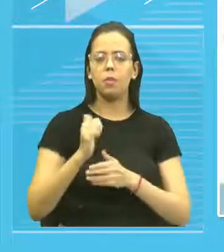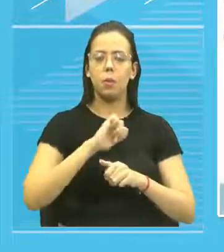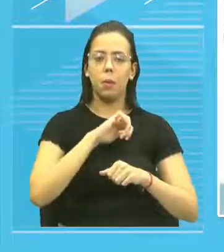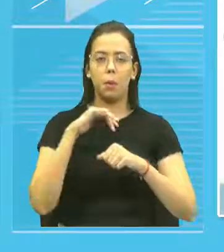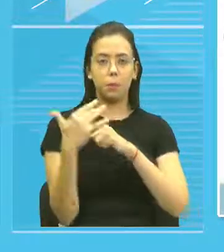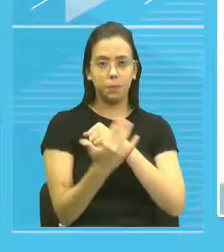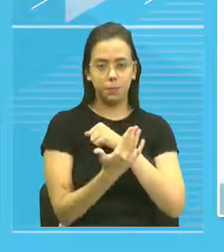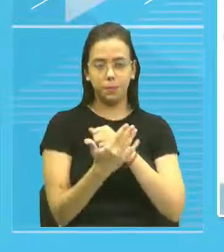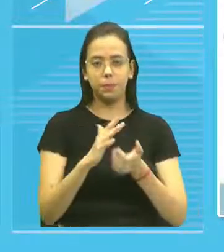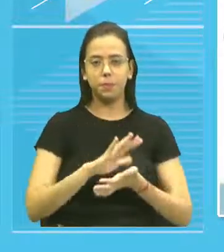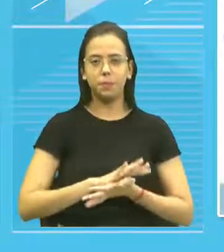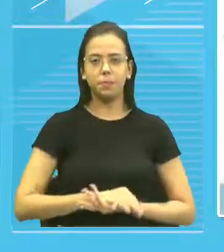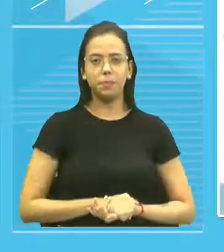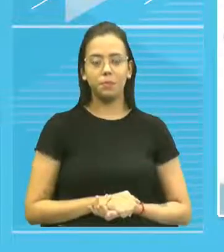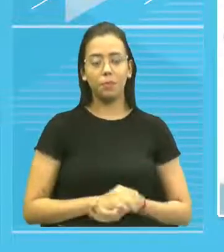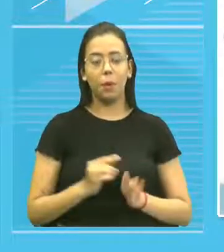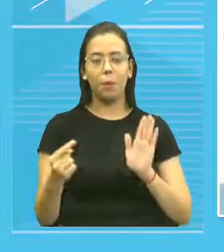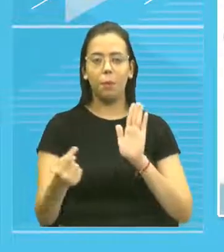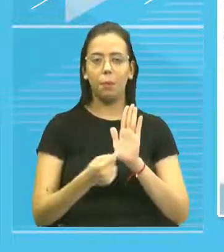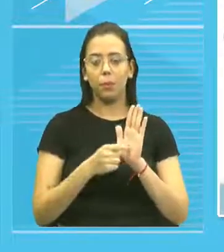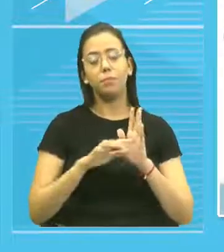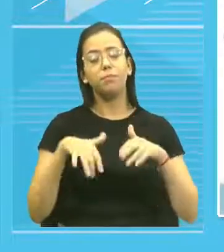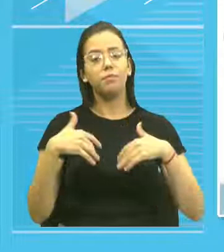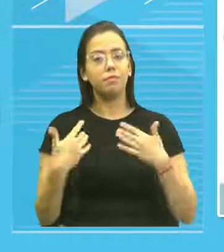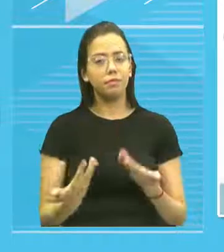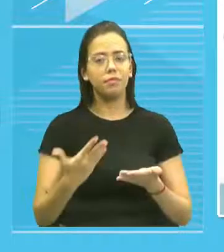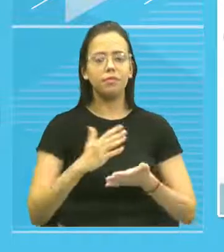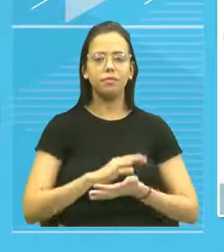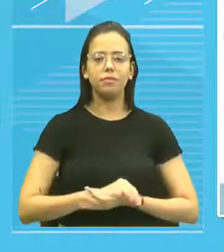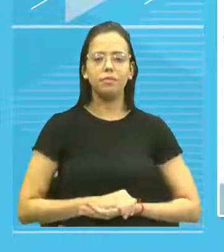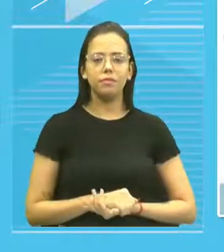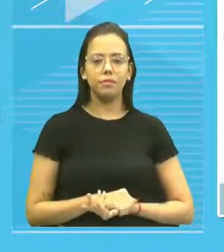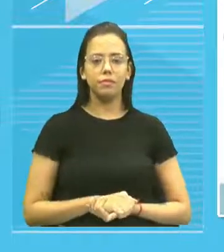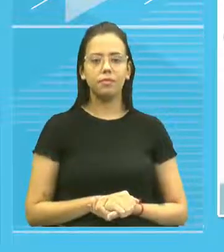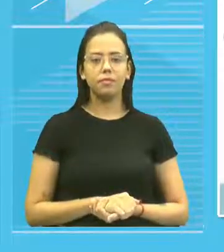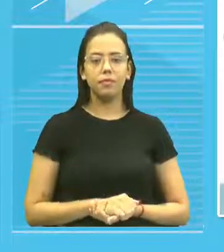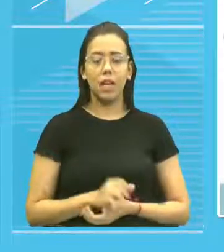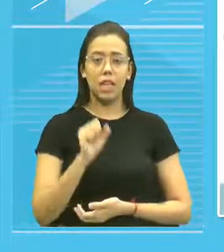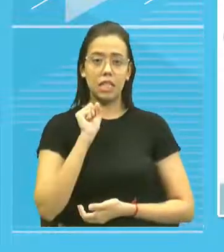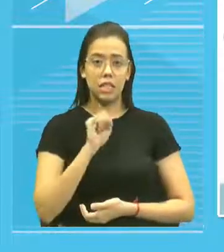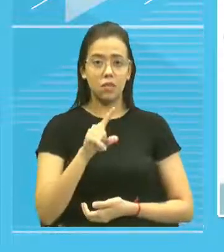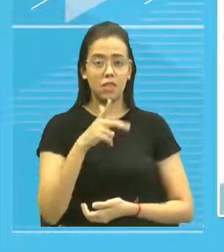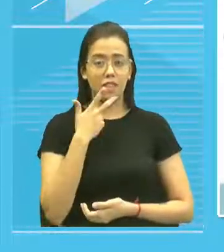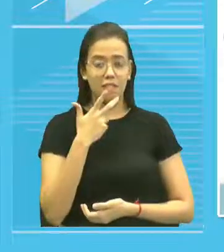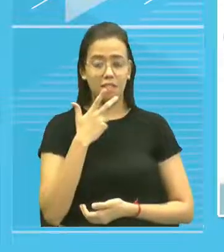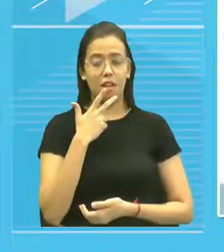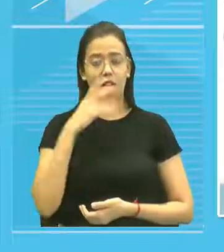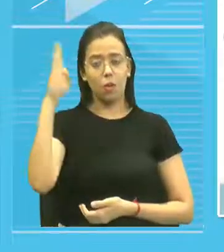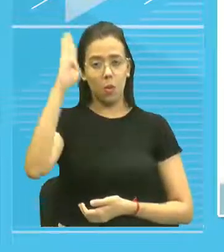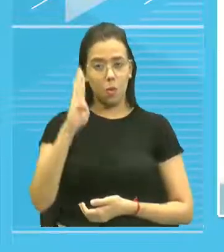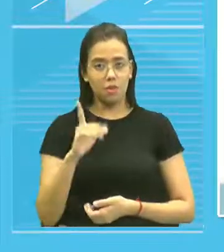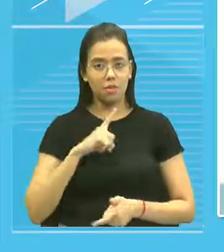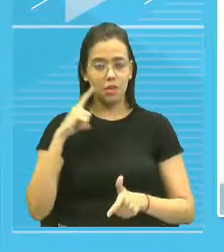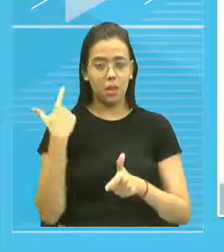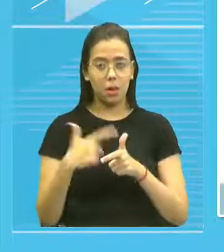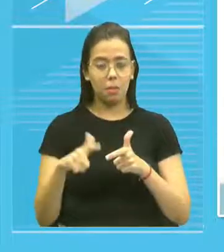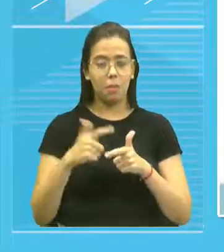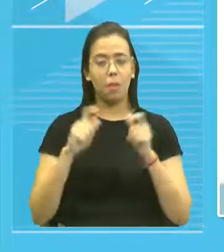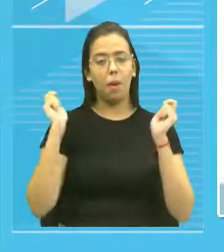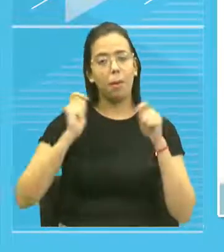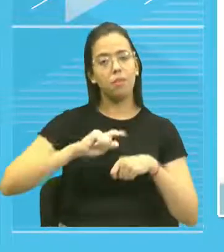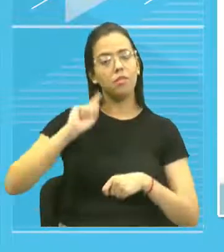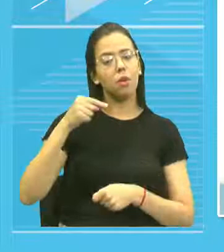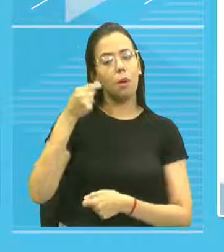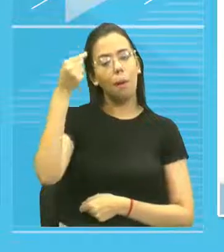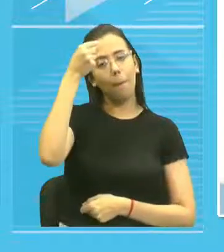pandemia começou. Nesse sentido né quando você disse que o Brasil está em crise a gente